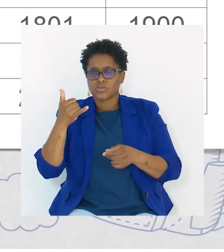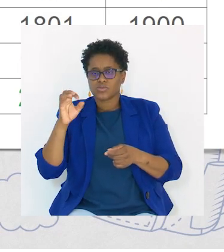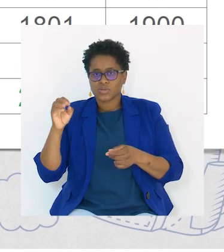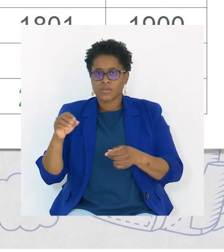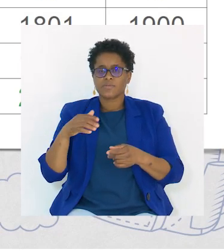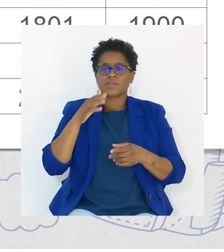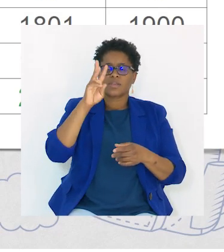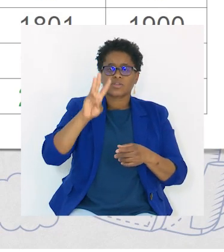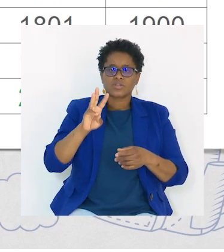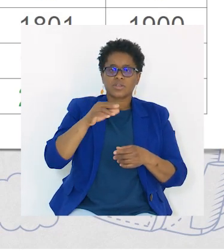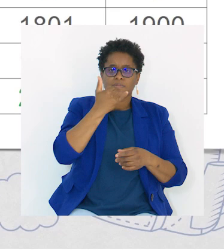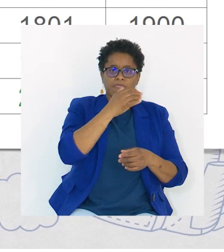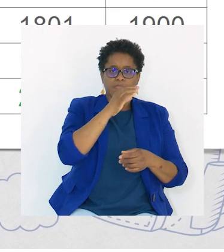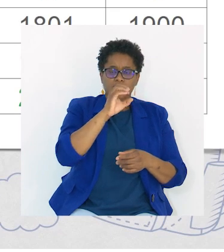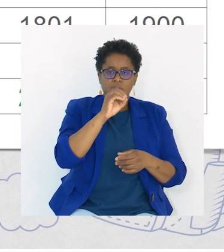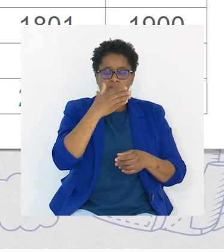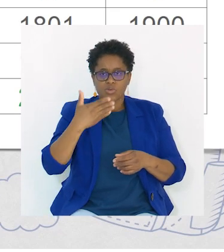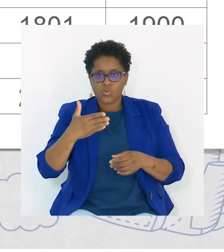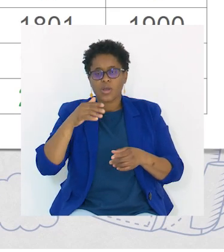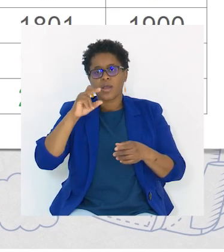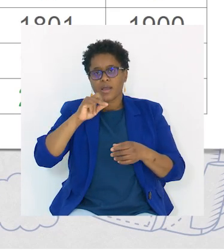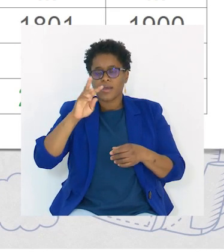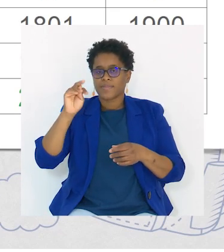201 a 300. Por aí fora.